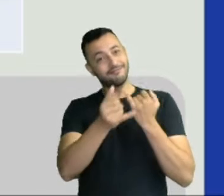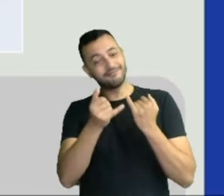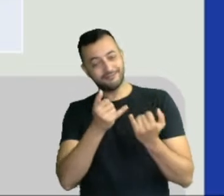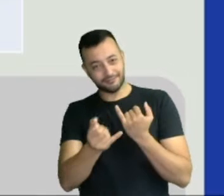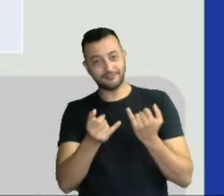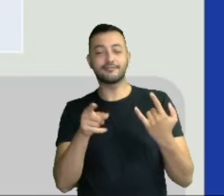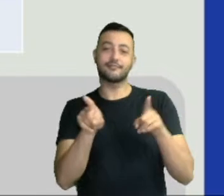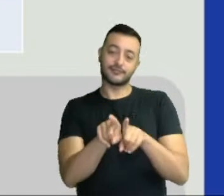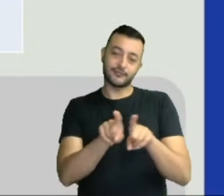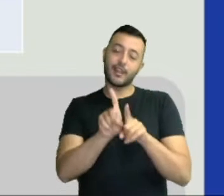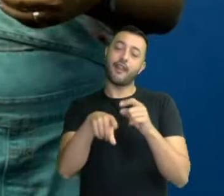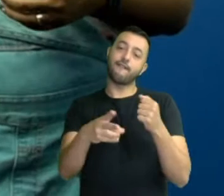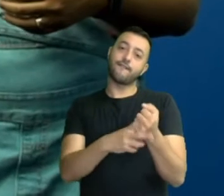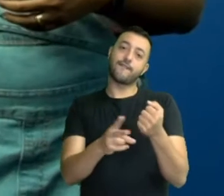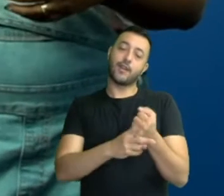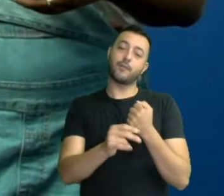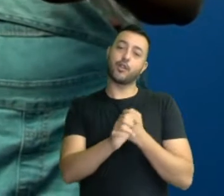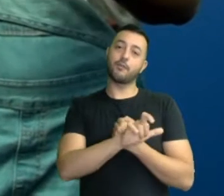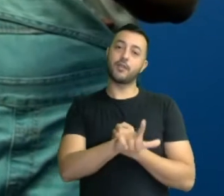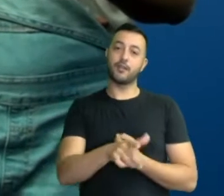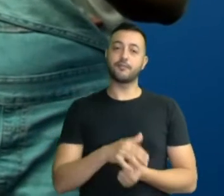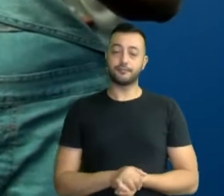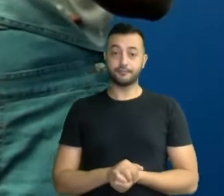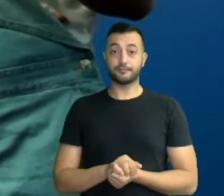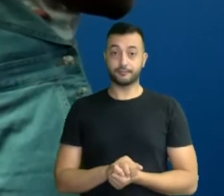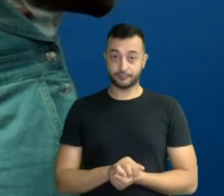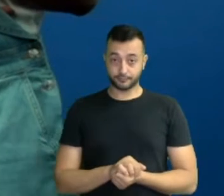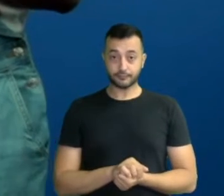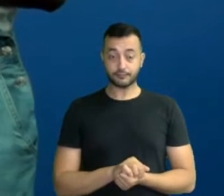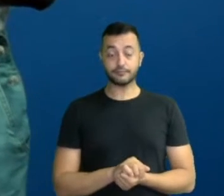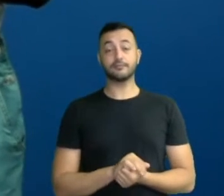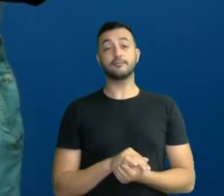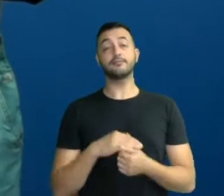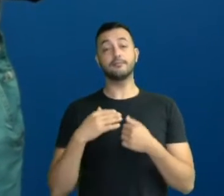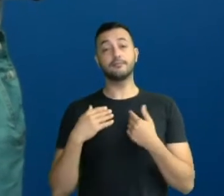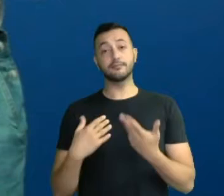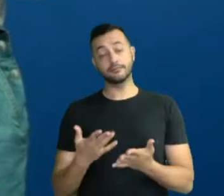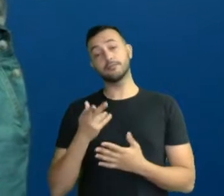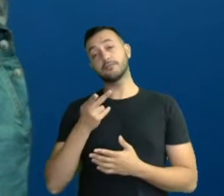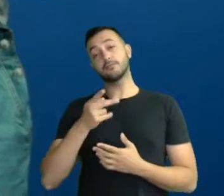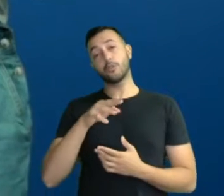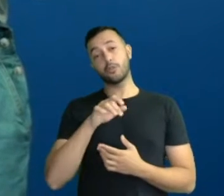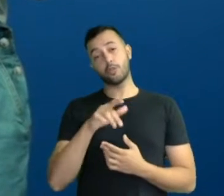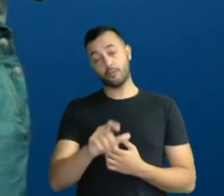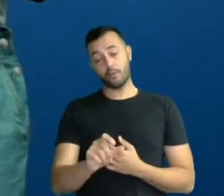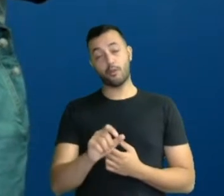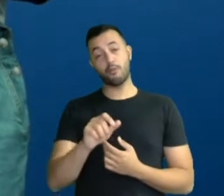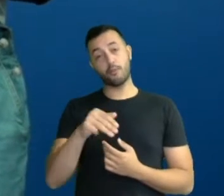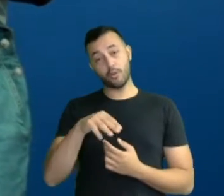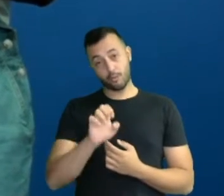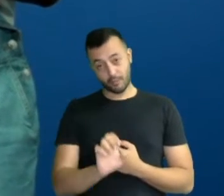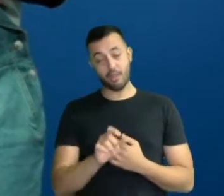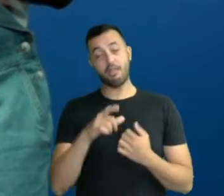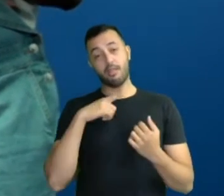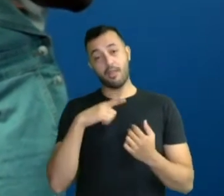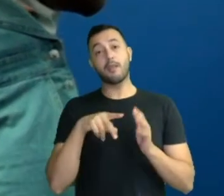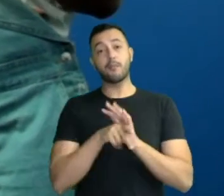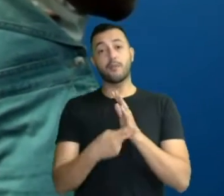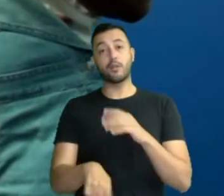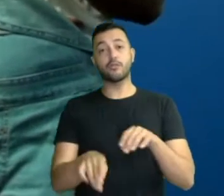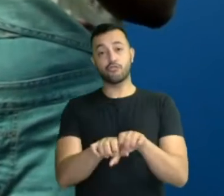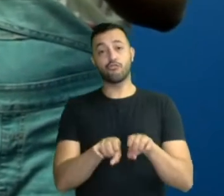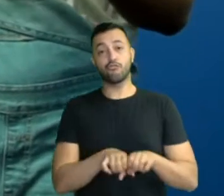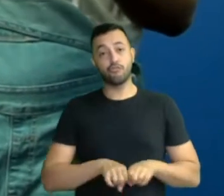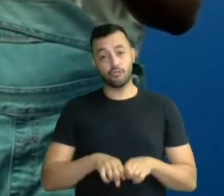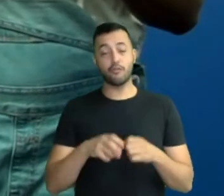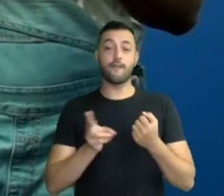verbo pronominal. E aí, como esse pronome átono, ele faz parte da estrutura